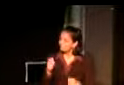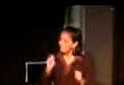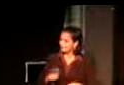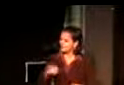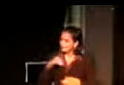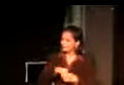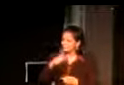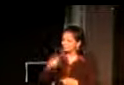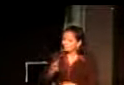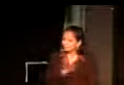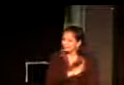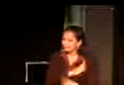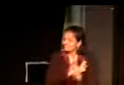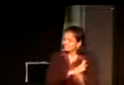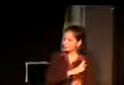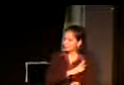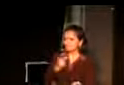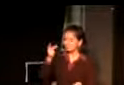corações